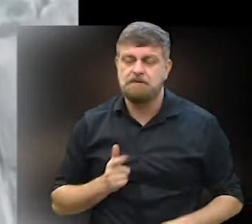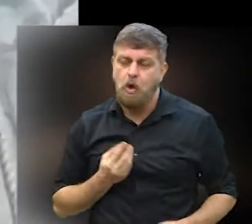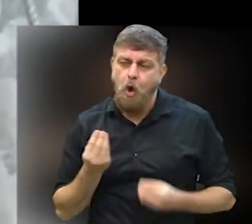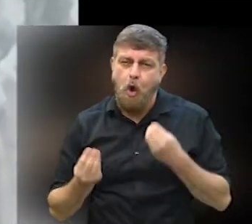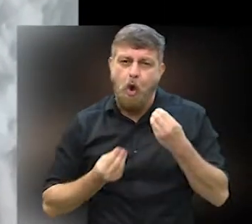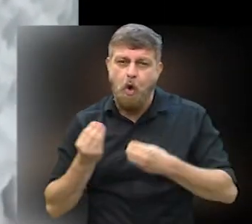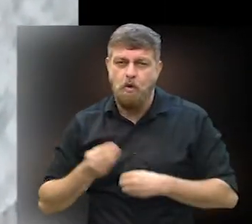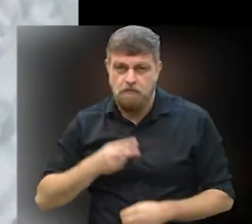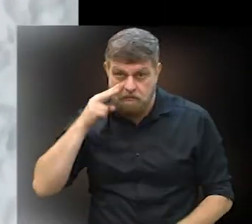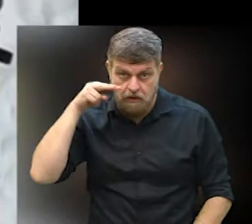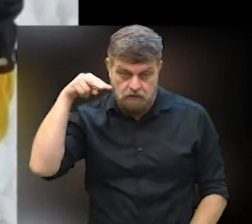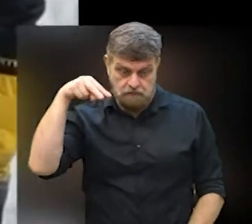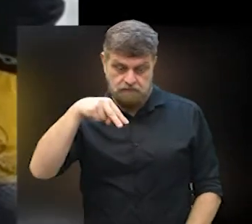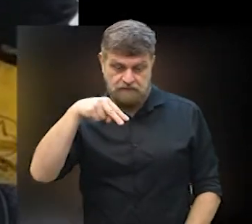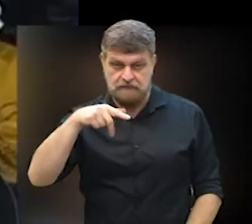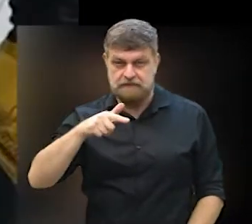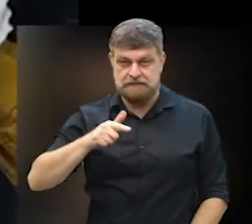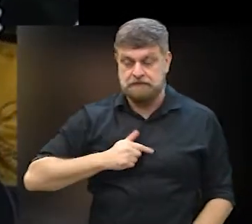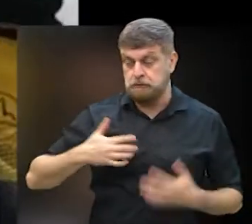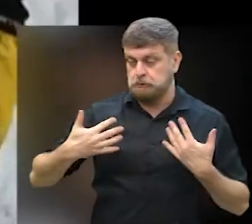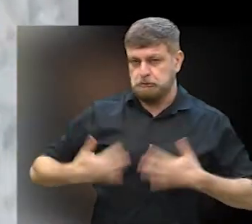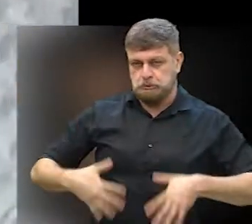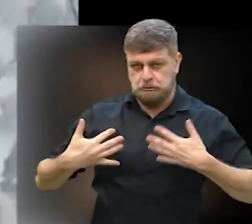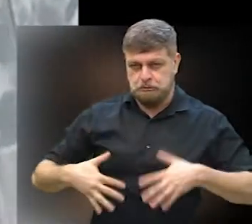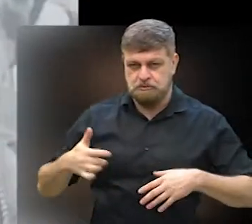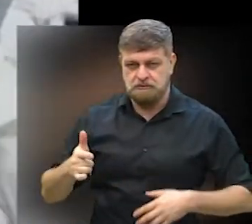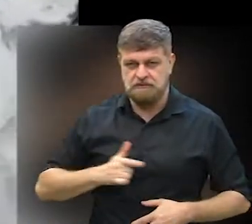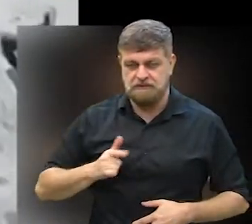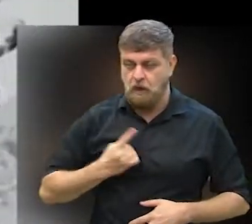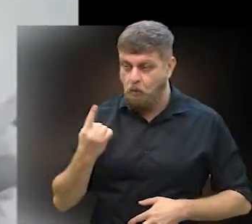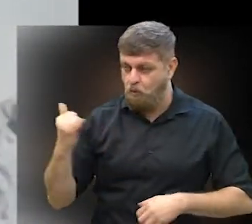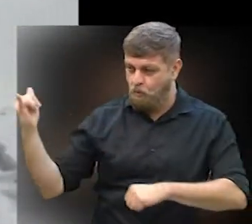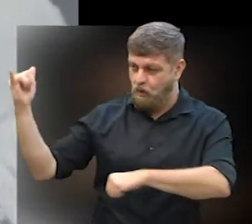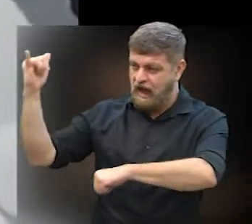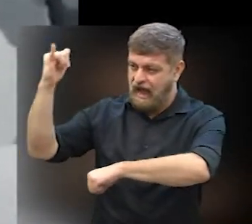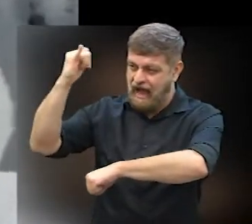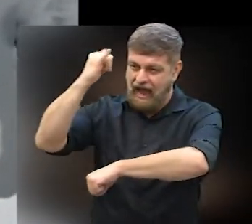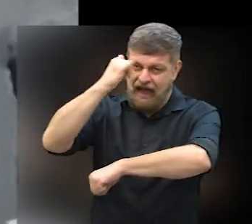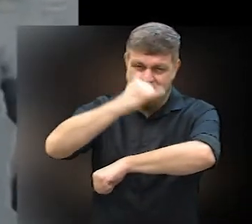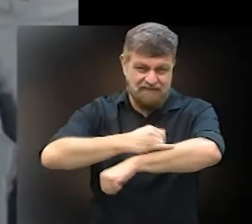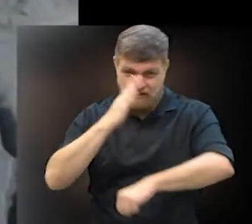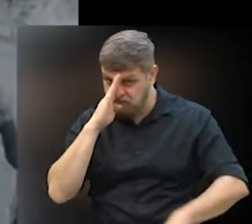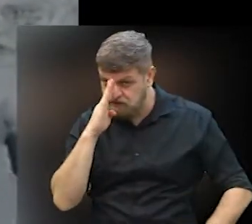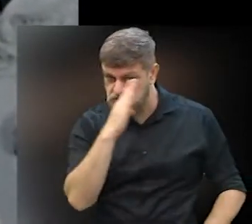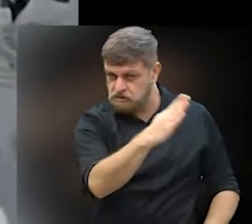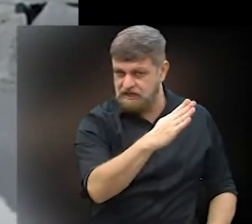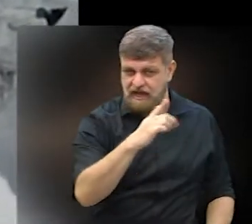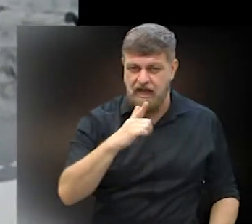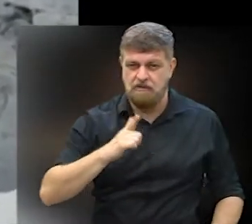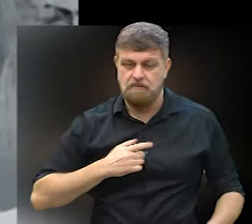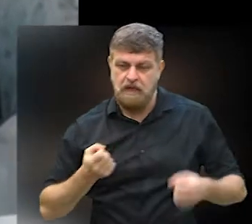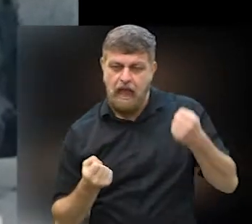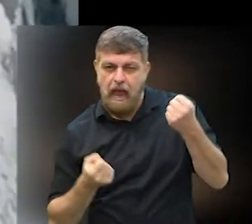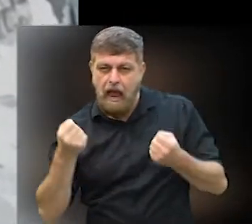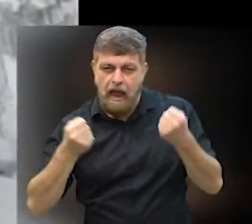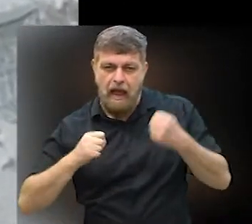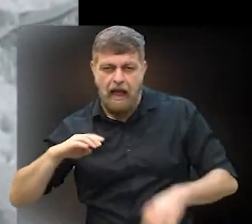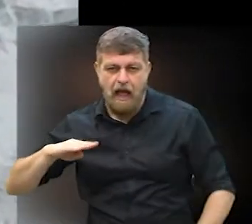o trajeto? Para quem ainda não ouviu você contar, é um avião que te deixa lá direto, tem trajeto de